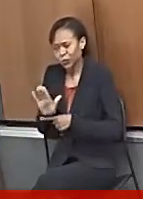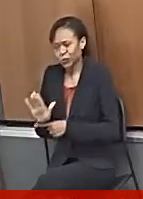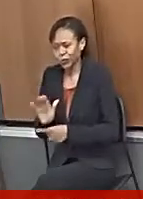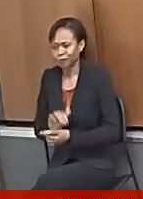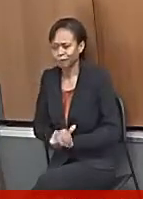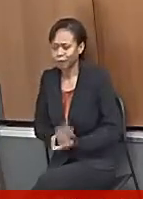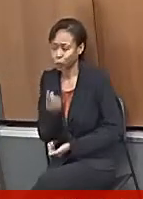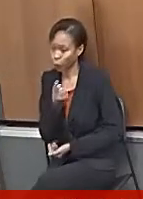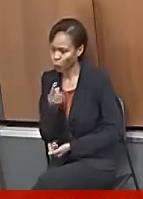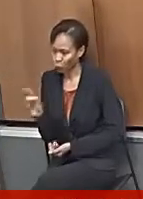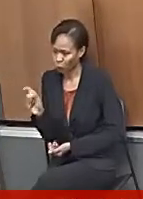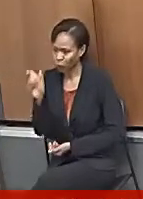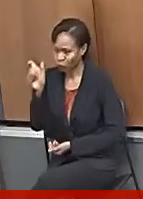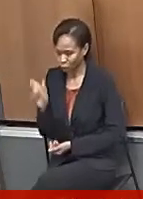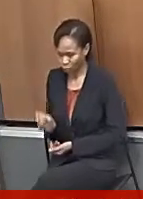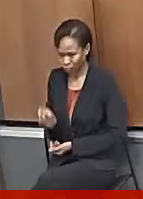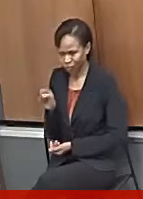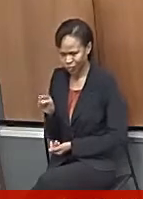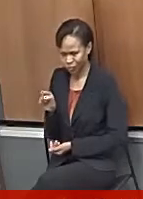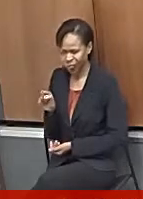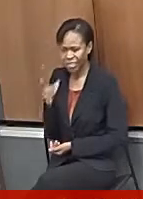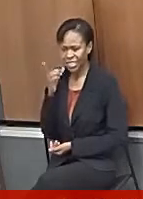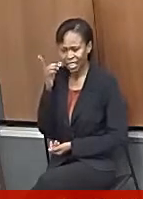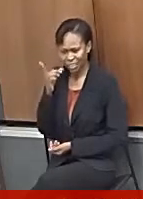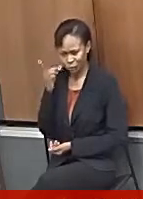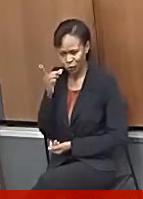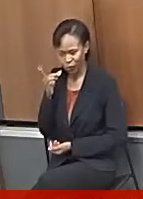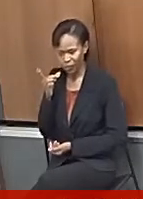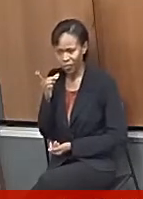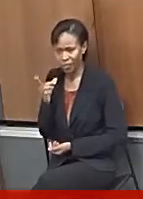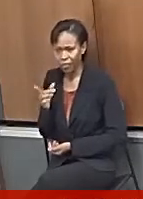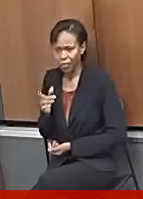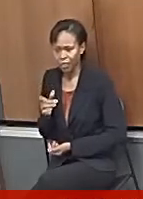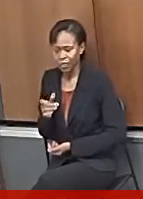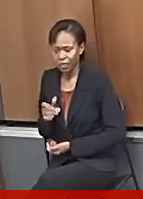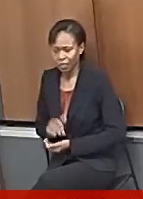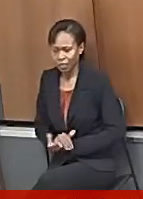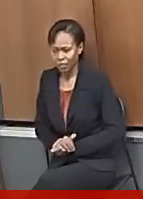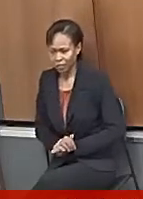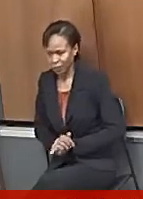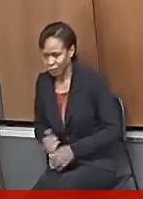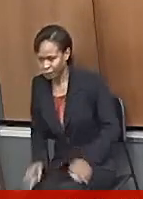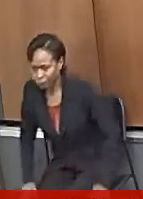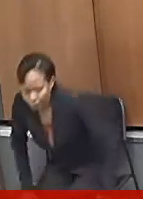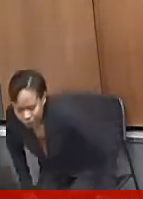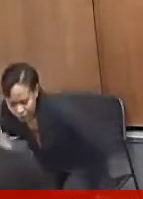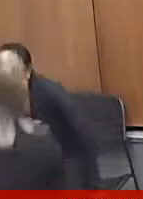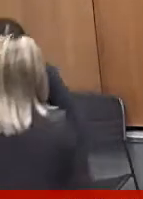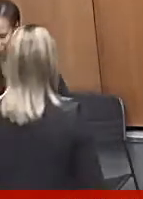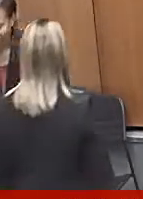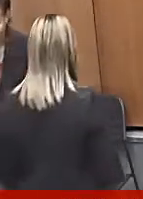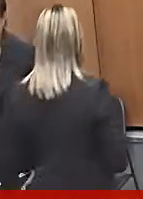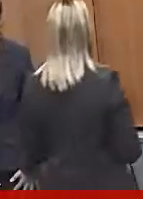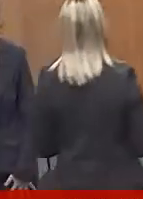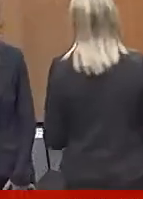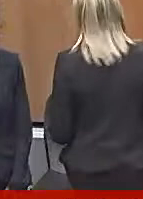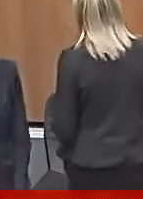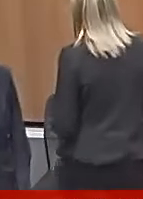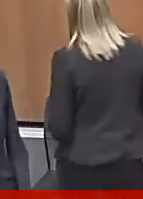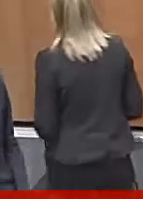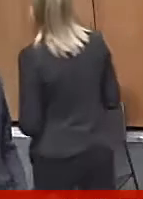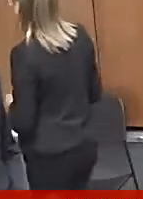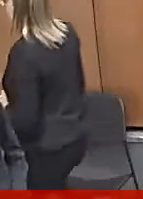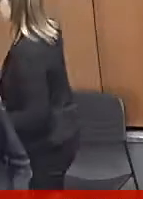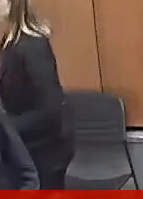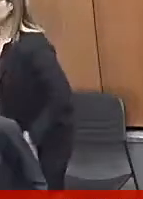última palavra do janeiro foi designação não foi esse exemplo e lá atrás cerca de 34 anos